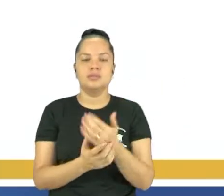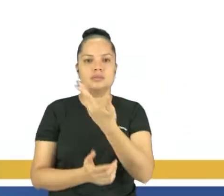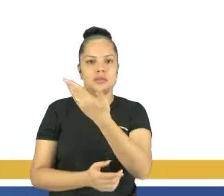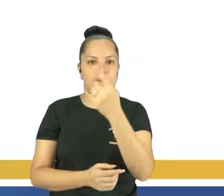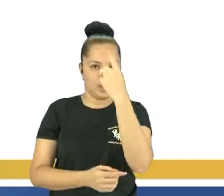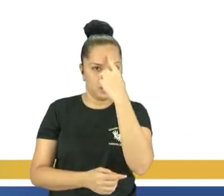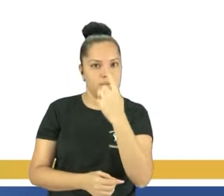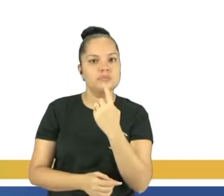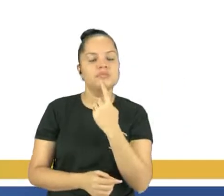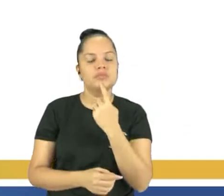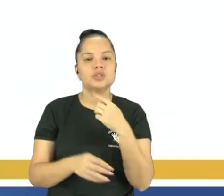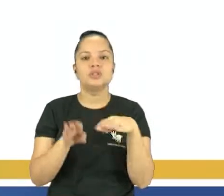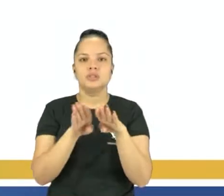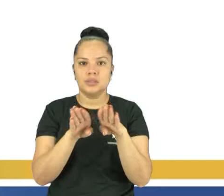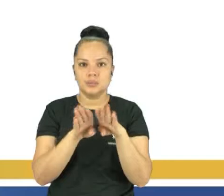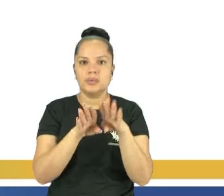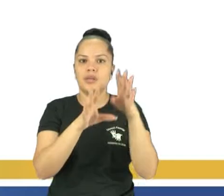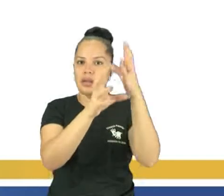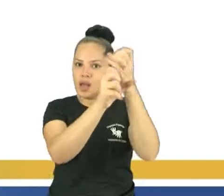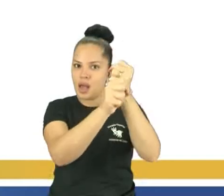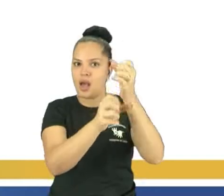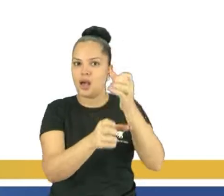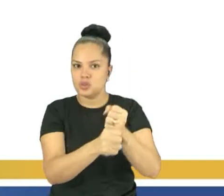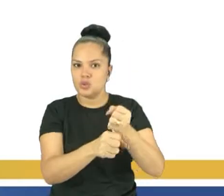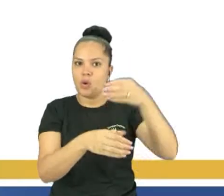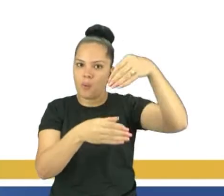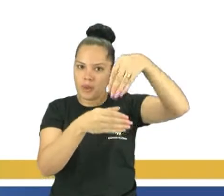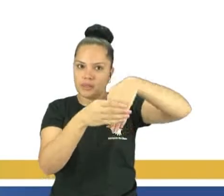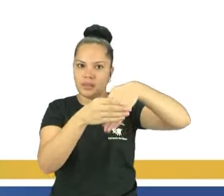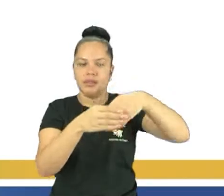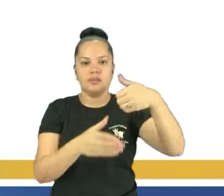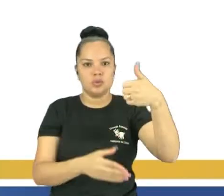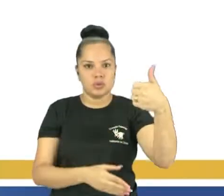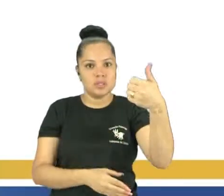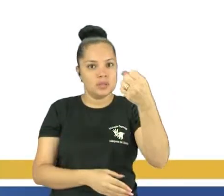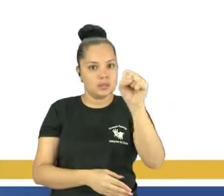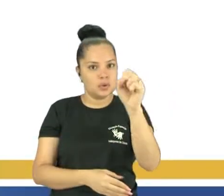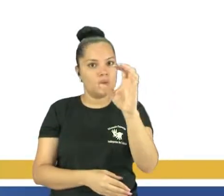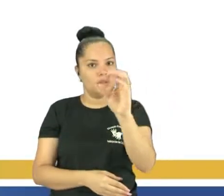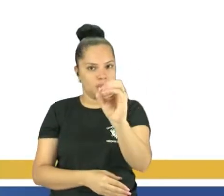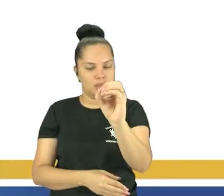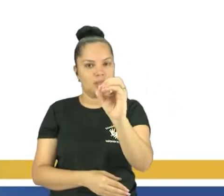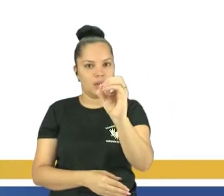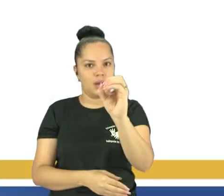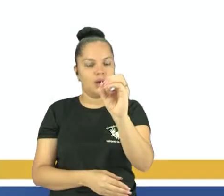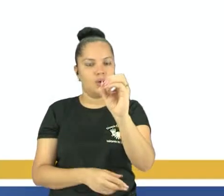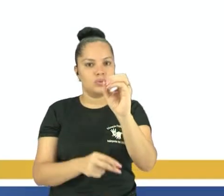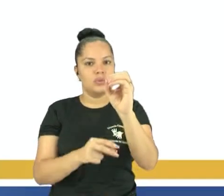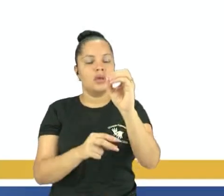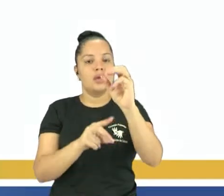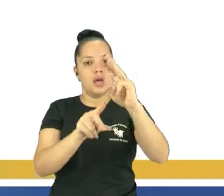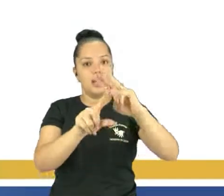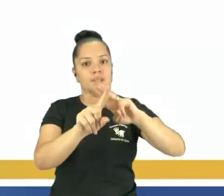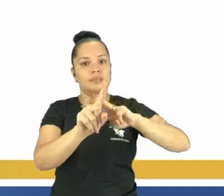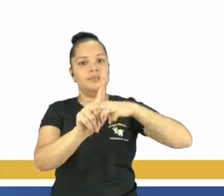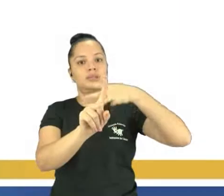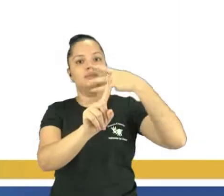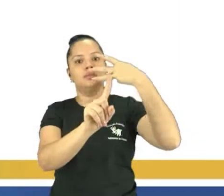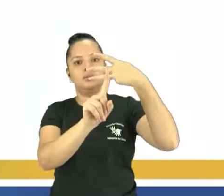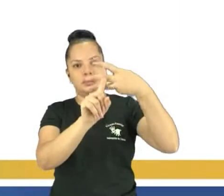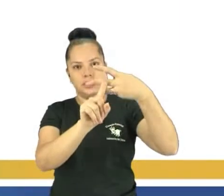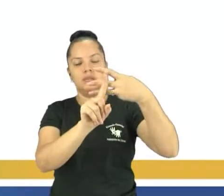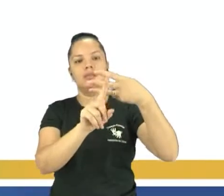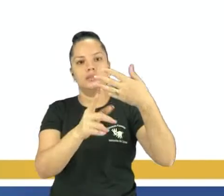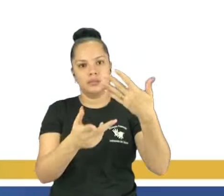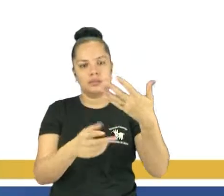soma dos ângulos internos de um triângulo, né, é igual a 180 graus, nós vamos ter que a soma dos ângulos internos de um pentágono vai